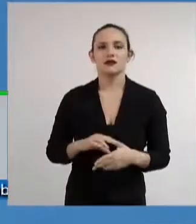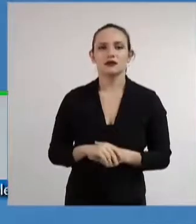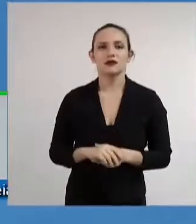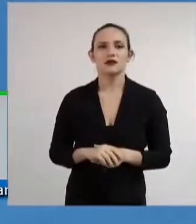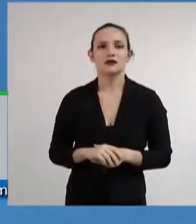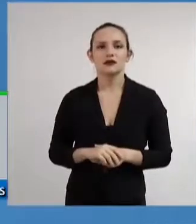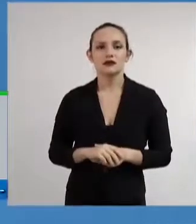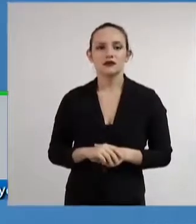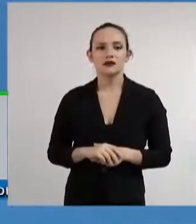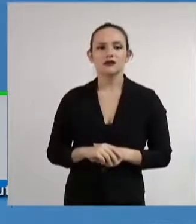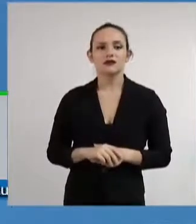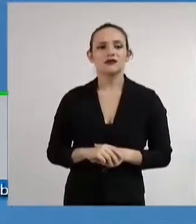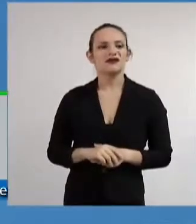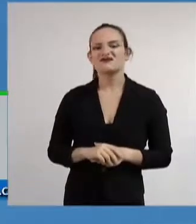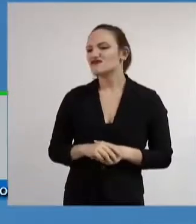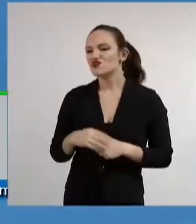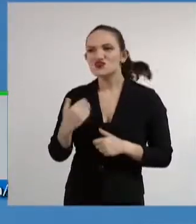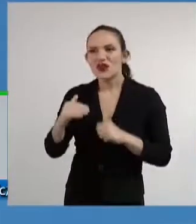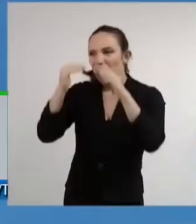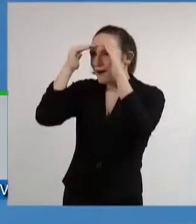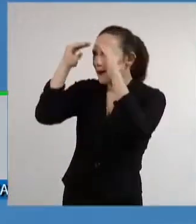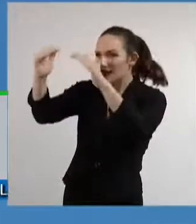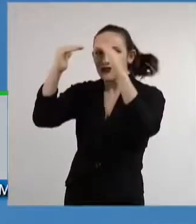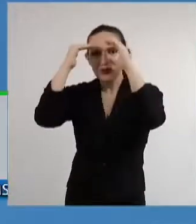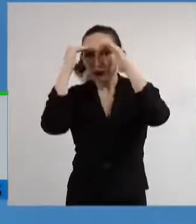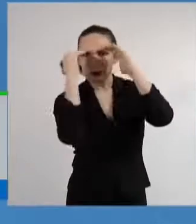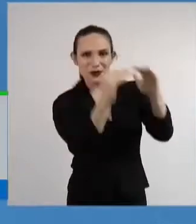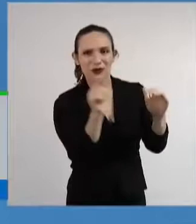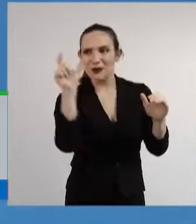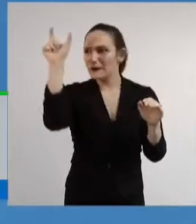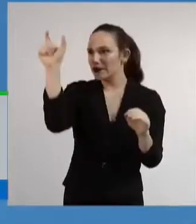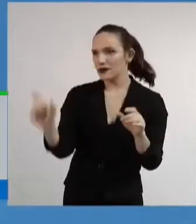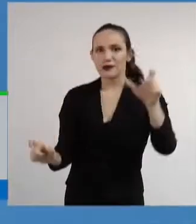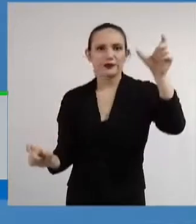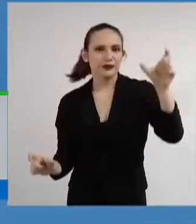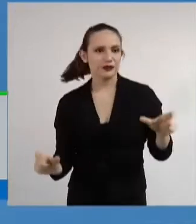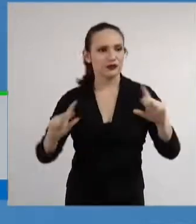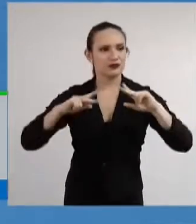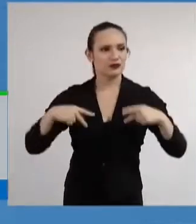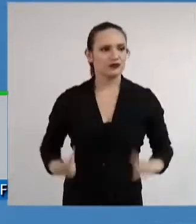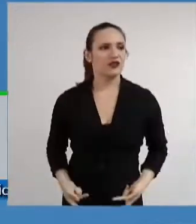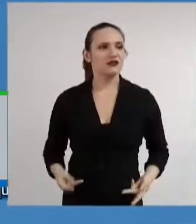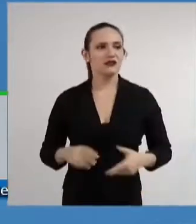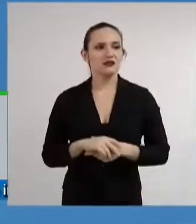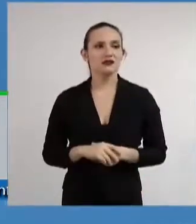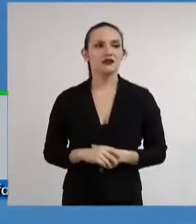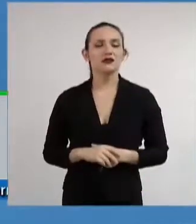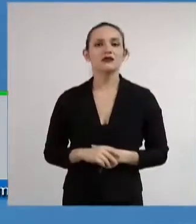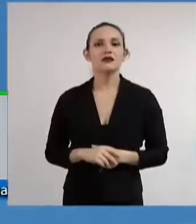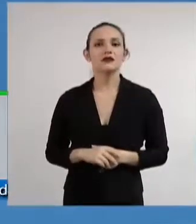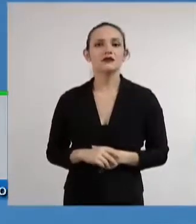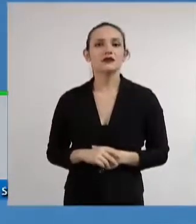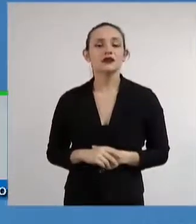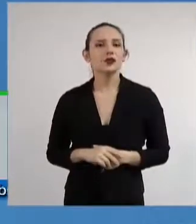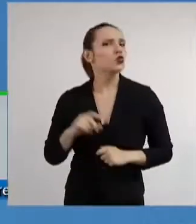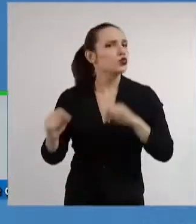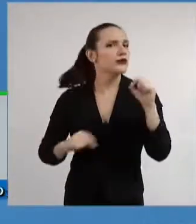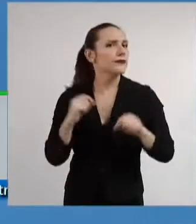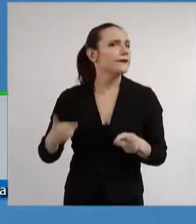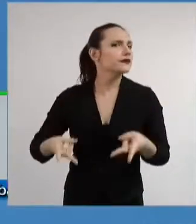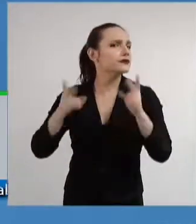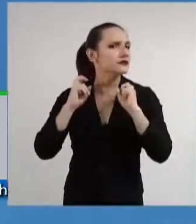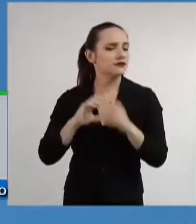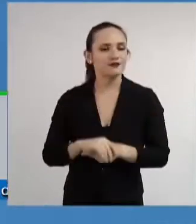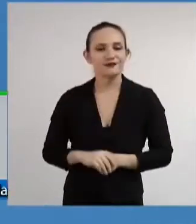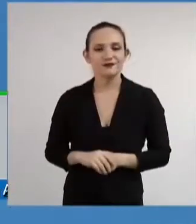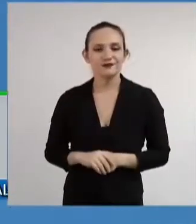da pessoa humana com o seu semelhante. O que nós temos percebido é que